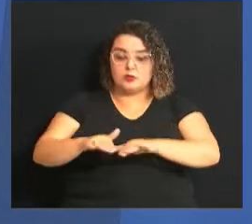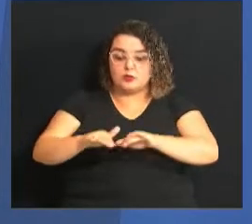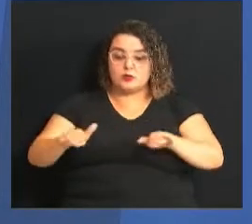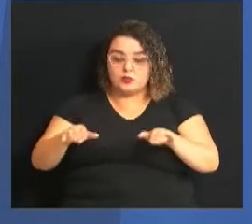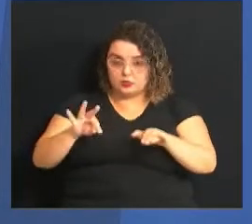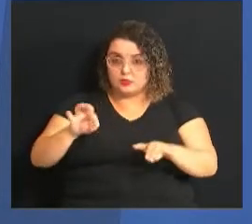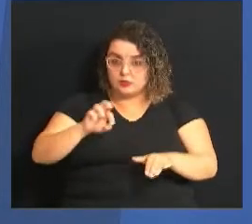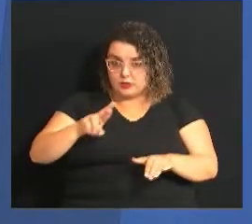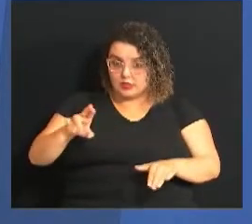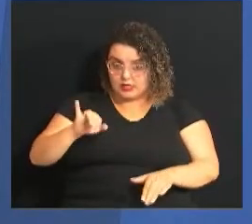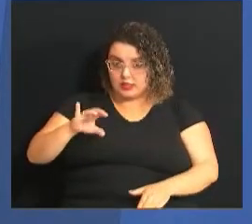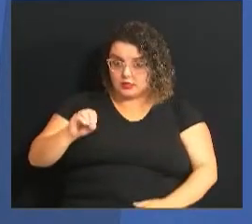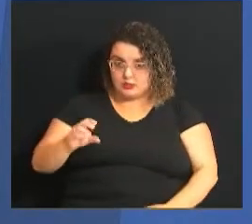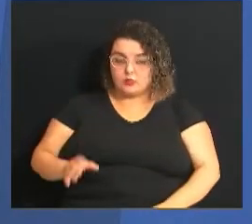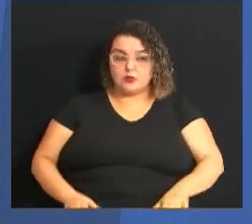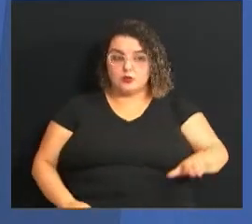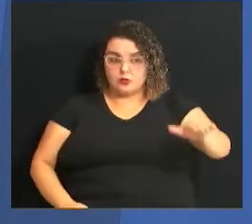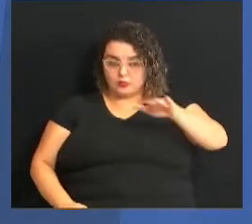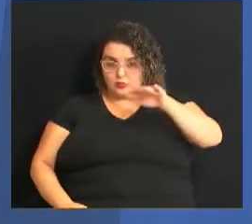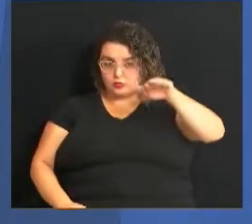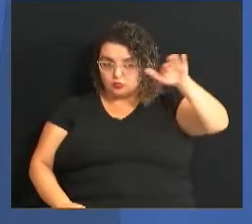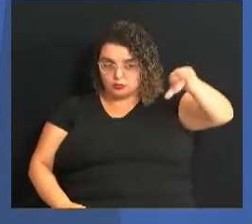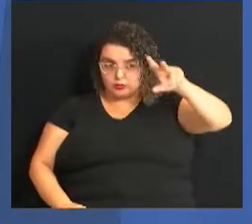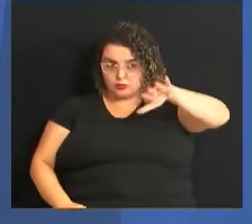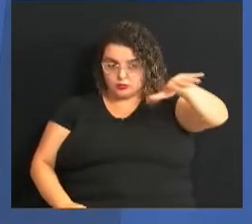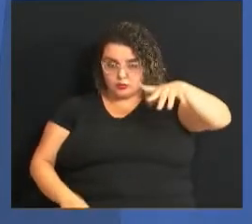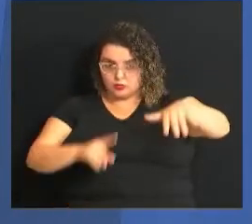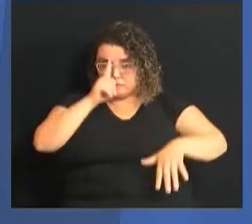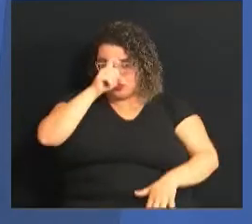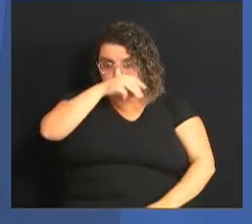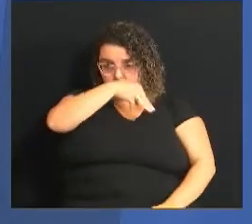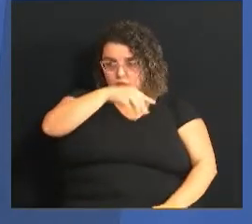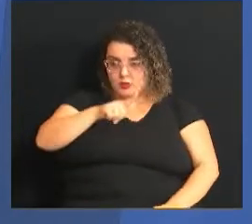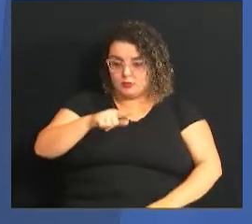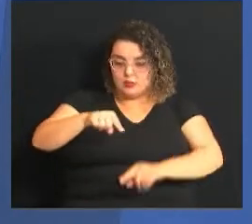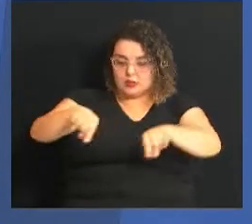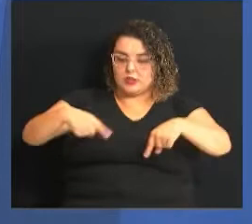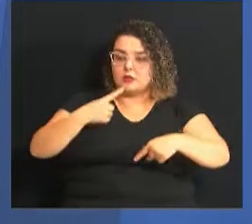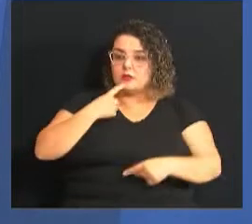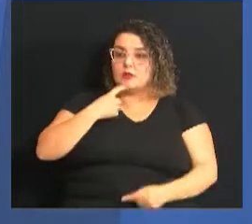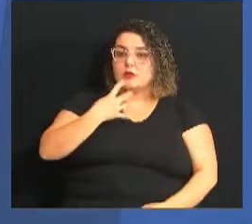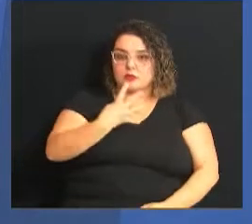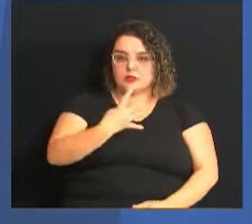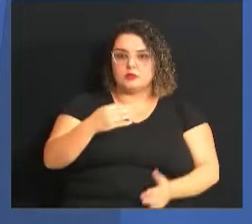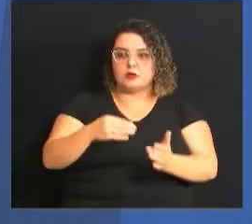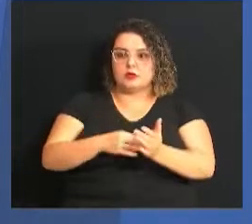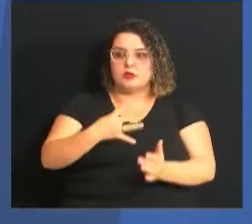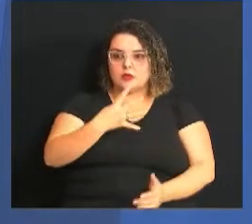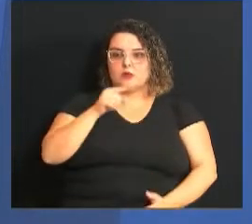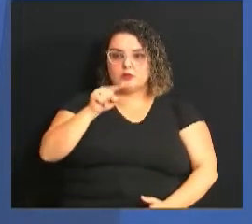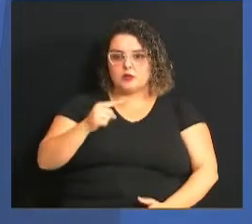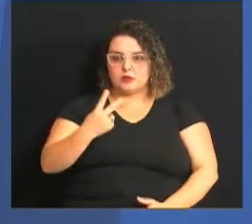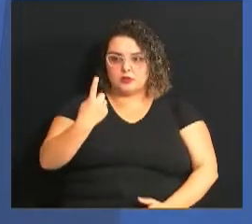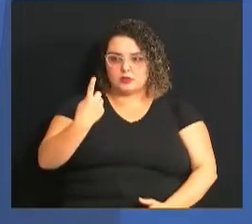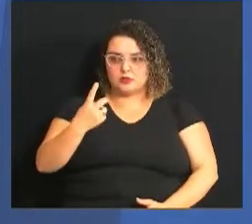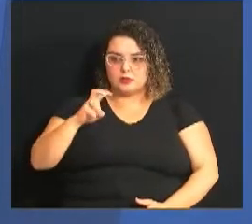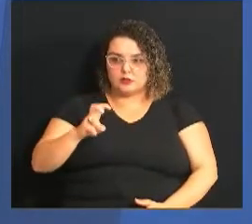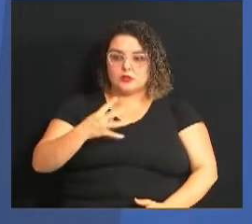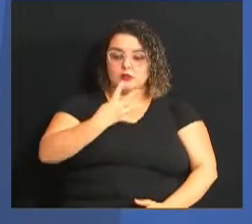Gatti. A visita aos pacientes na sala vermelha vai ser das 4 às 4h15, na amarela das 4h20